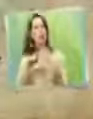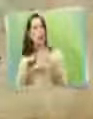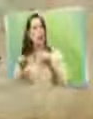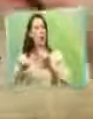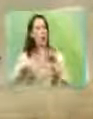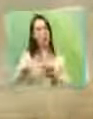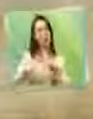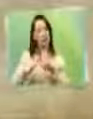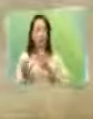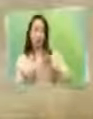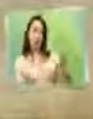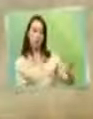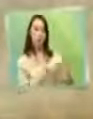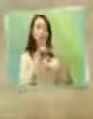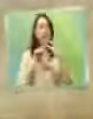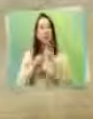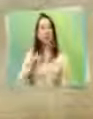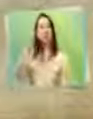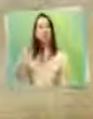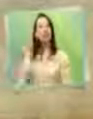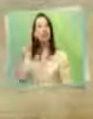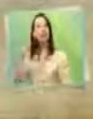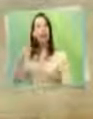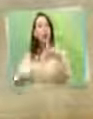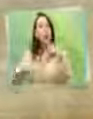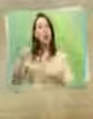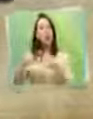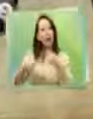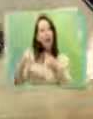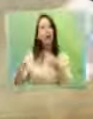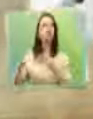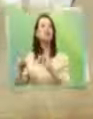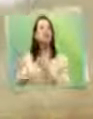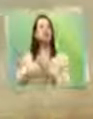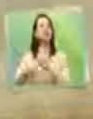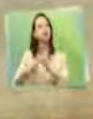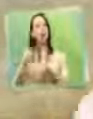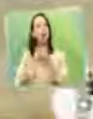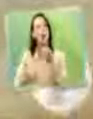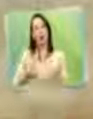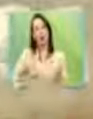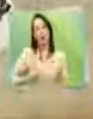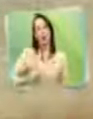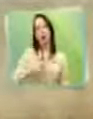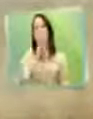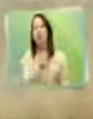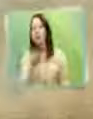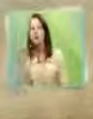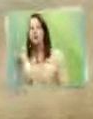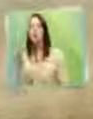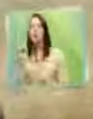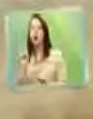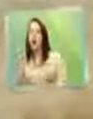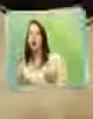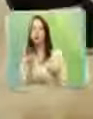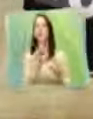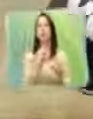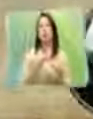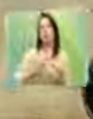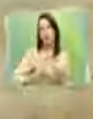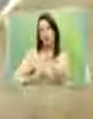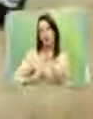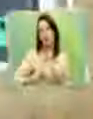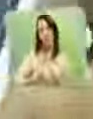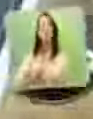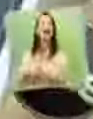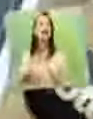trabalho. Os direitos políticos dizem respeito à participação dos cidadãos no governo de sua comunidade.